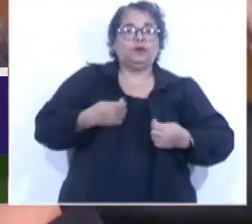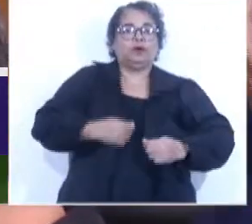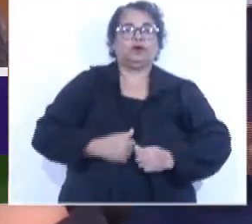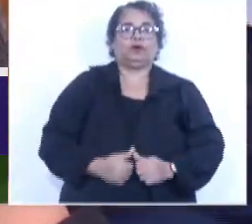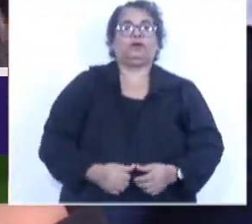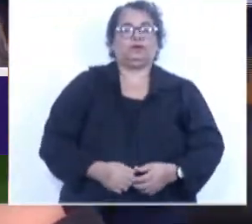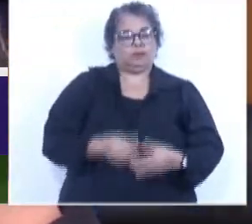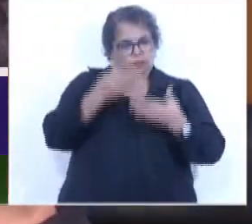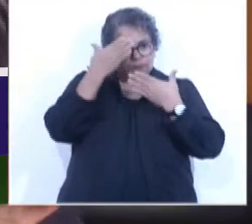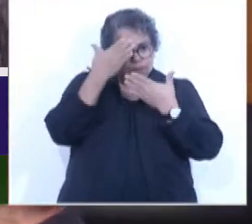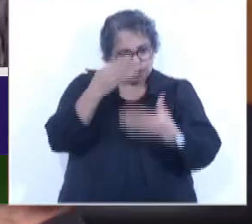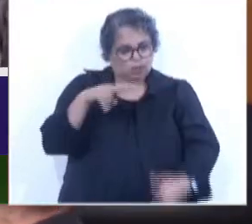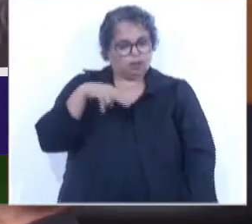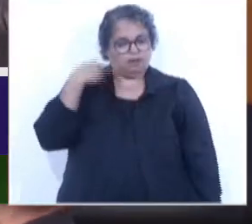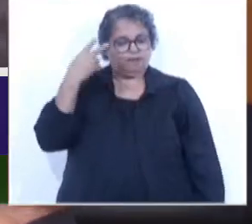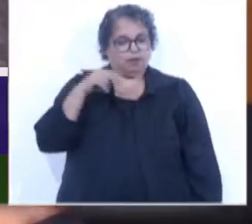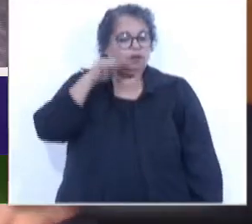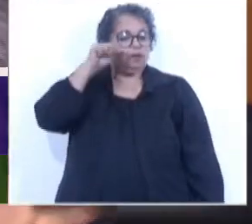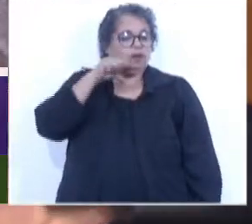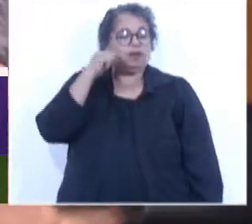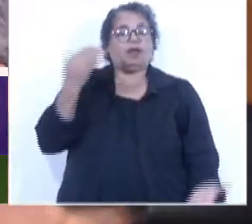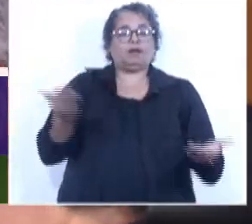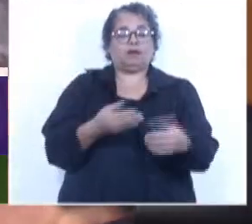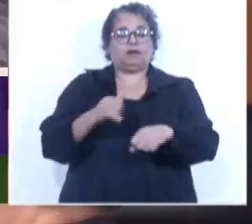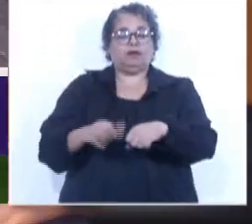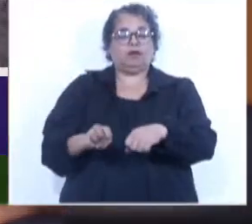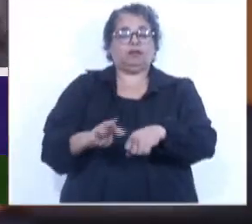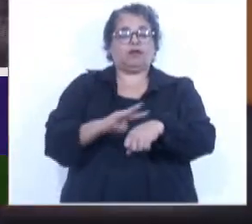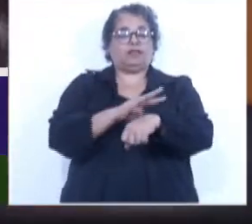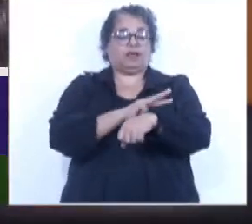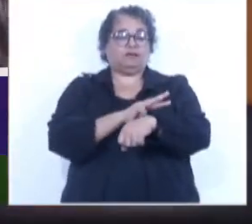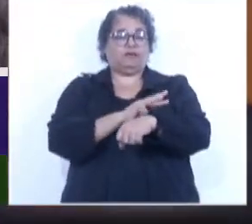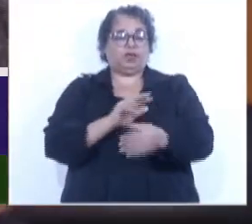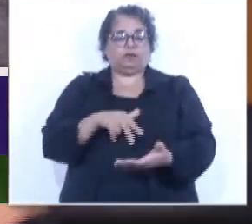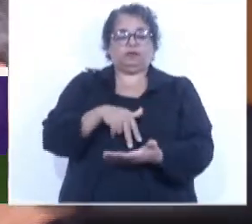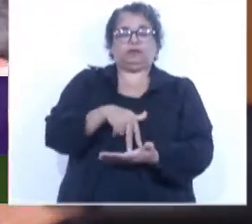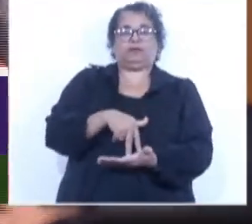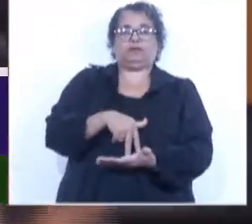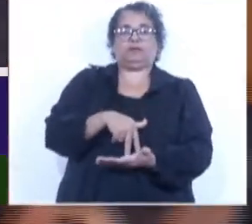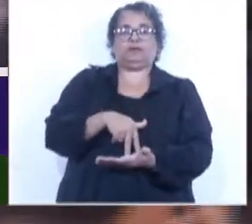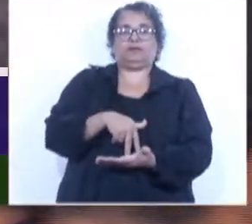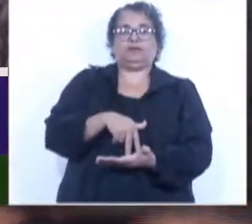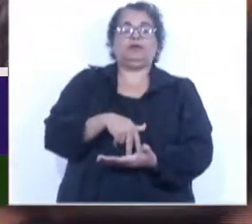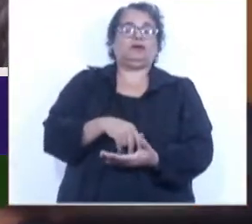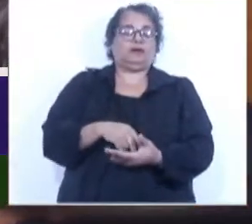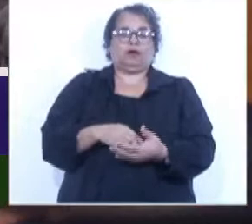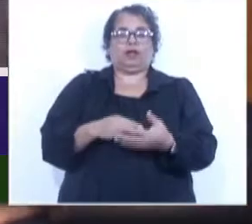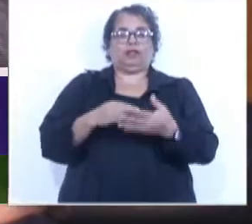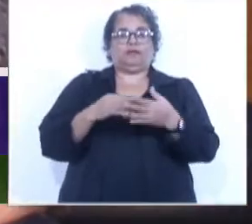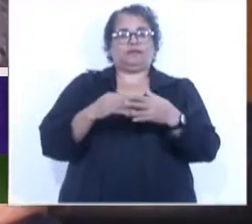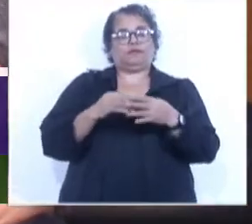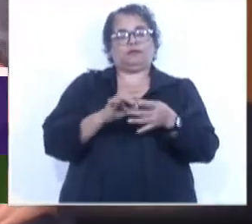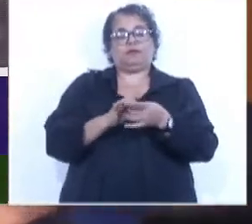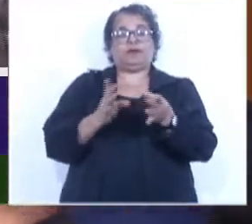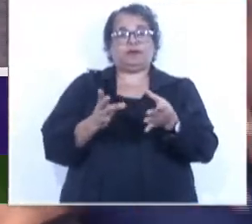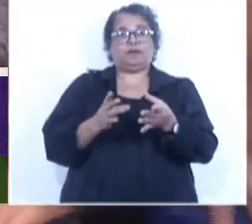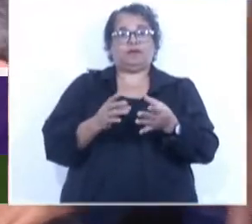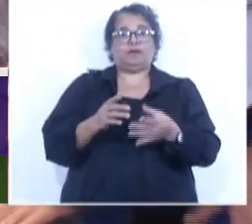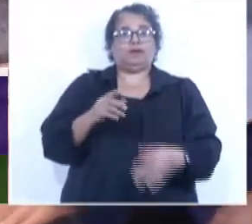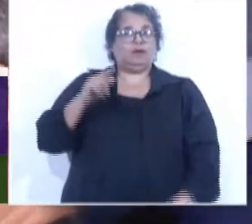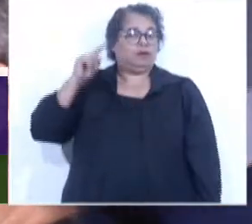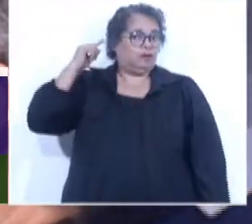Obrigado vereador com a palavra Vereador Valquíria Amaral segue a mesma Obrigado vereador Gilberto